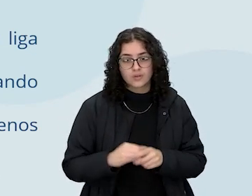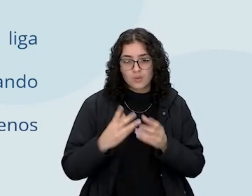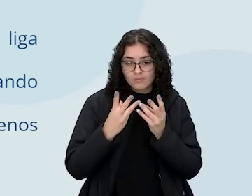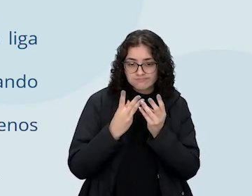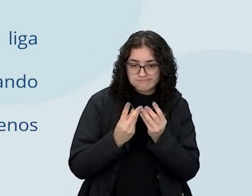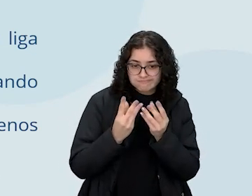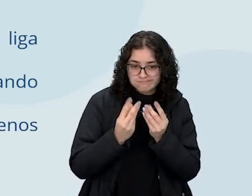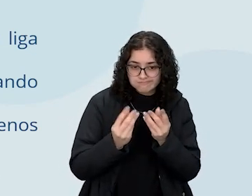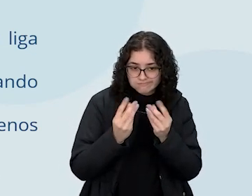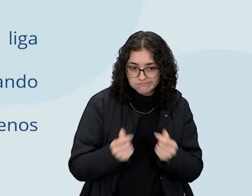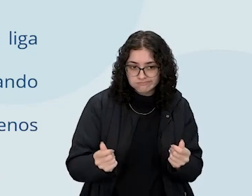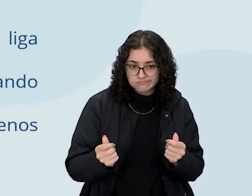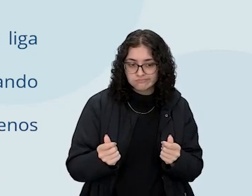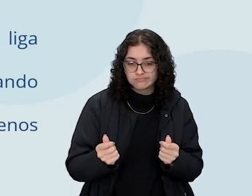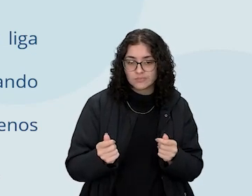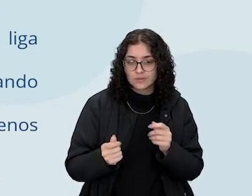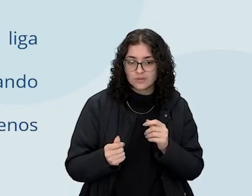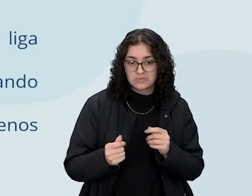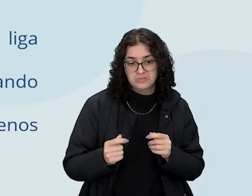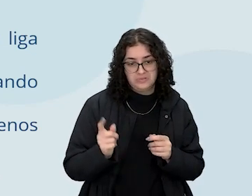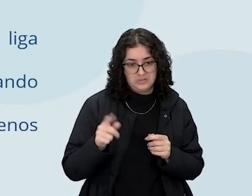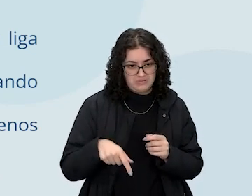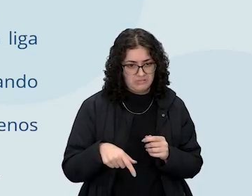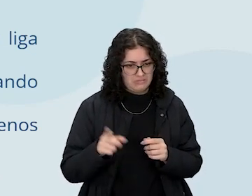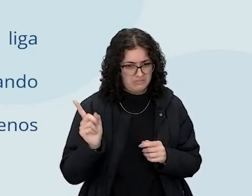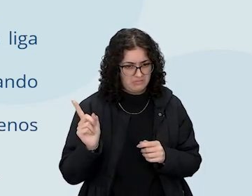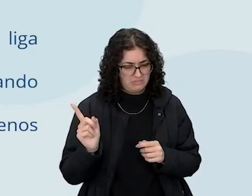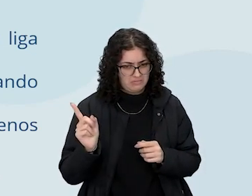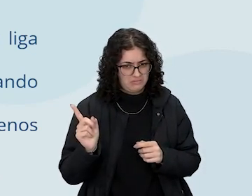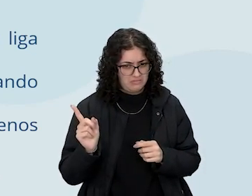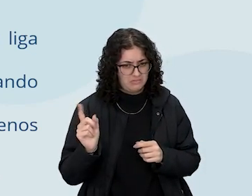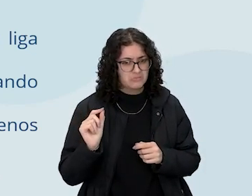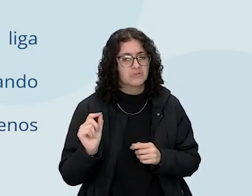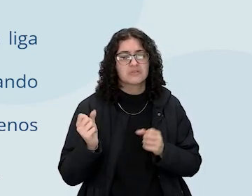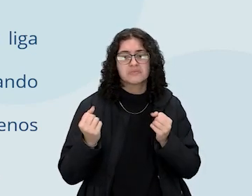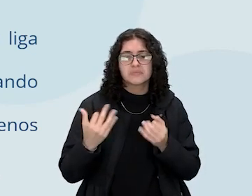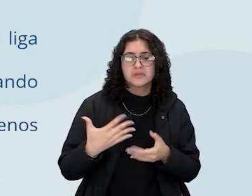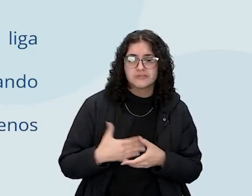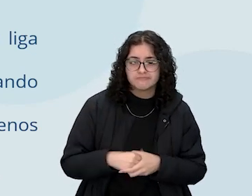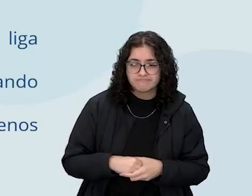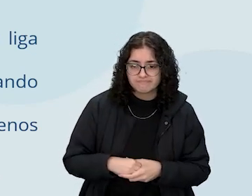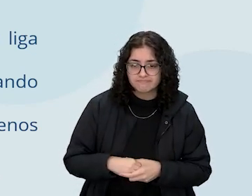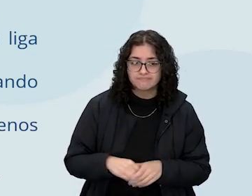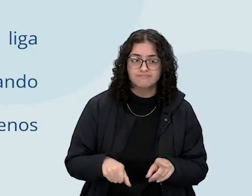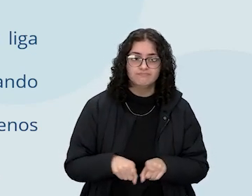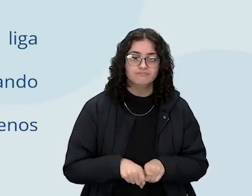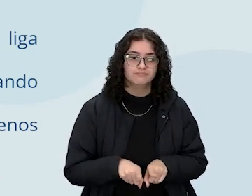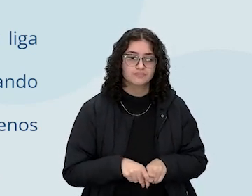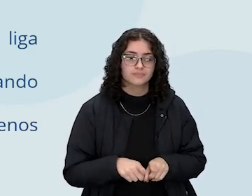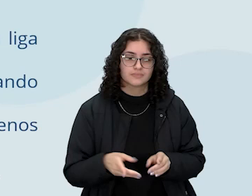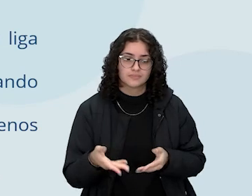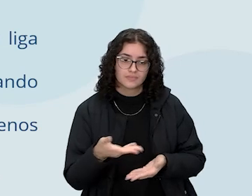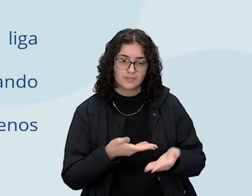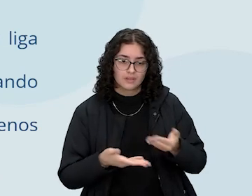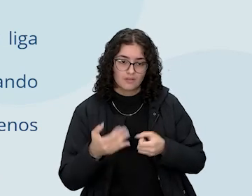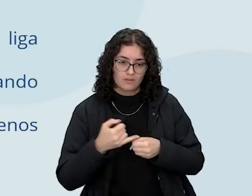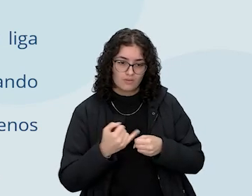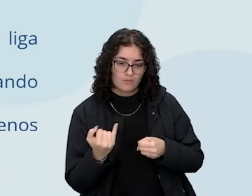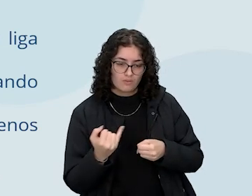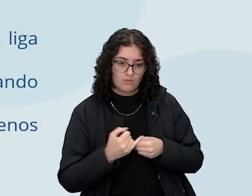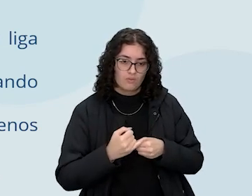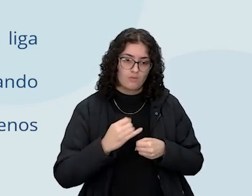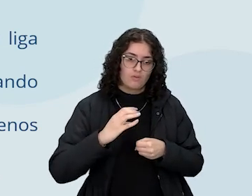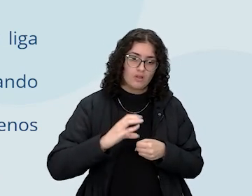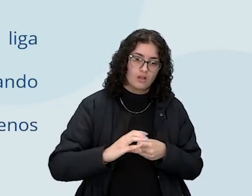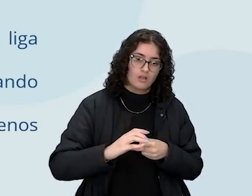dissolver o alumínio carbonato de cálcio? É isso que está comentando. Interação do íon cálcio